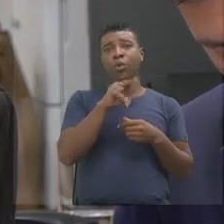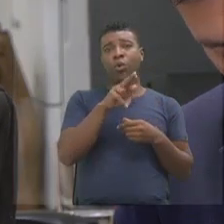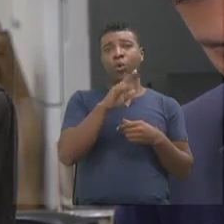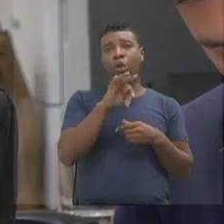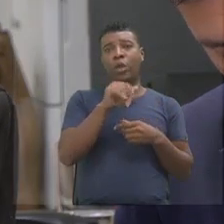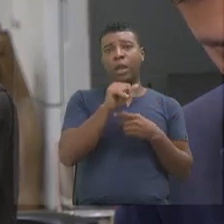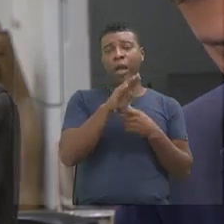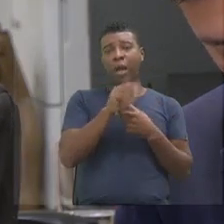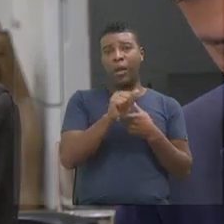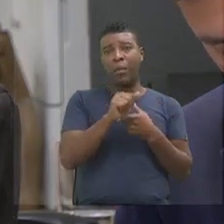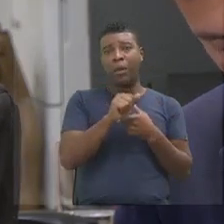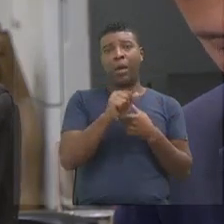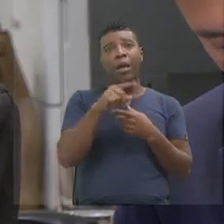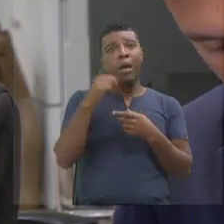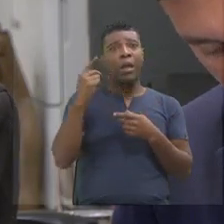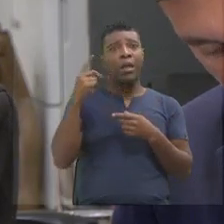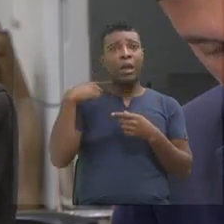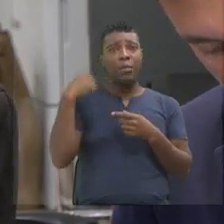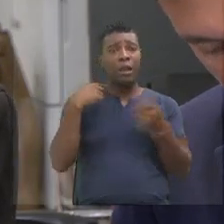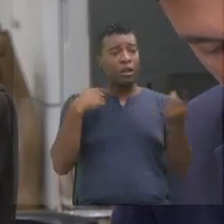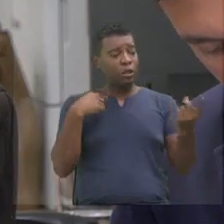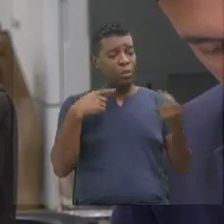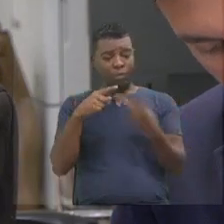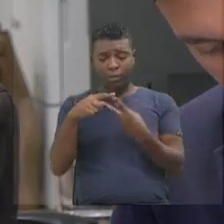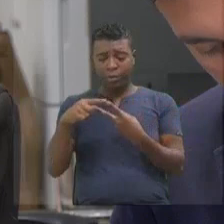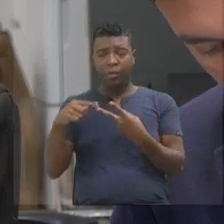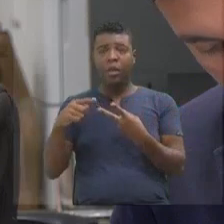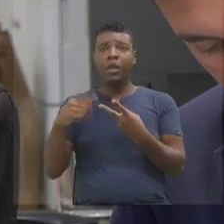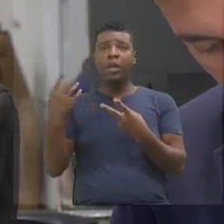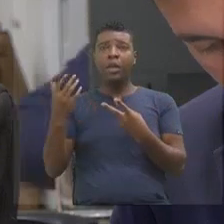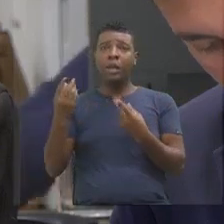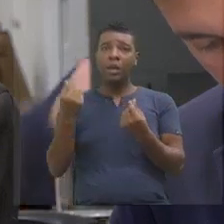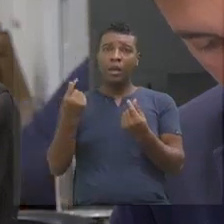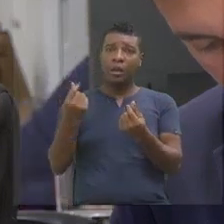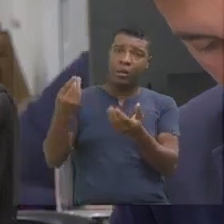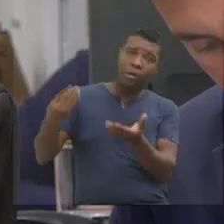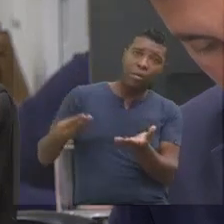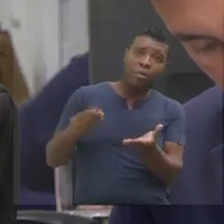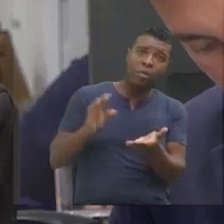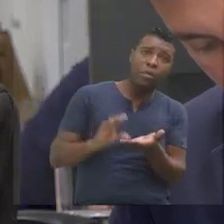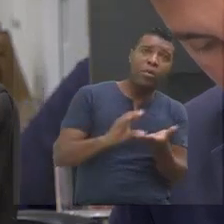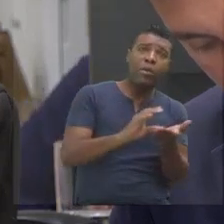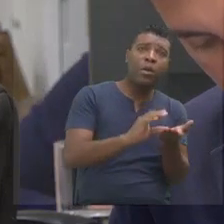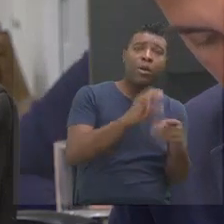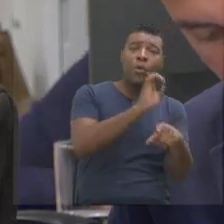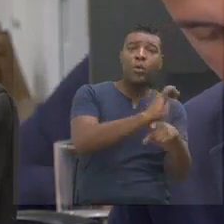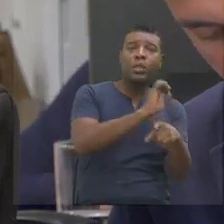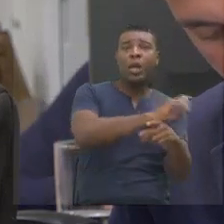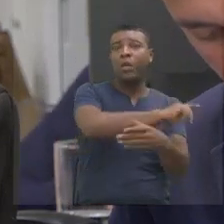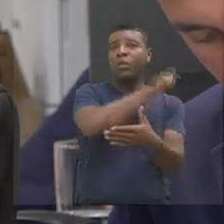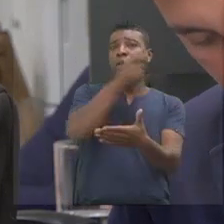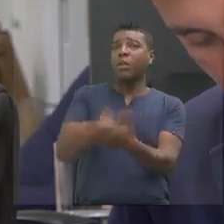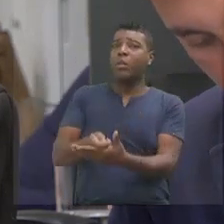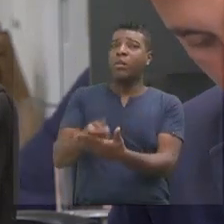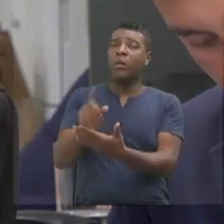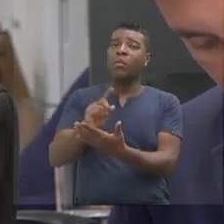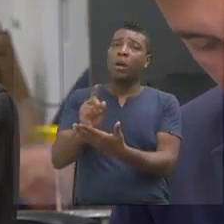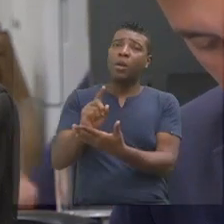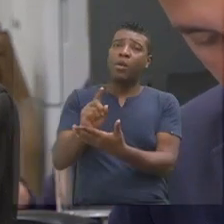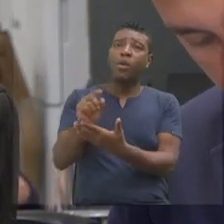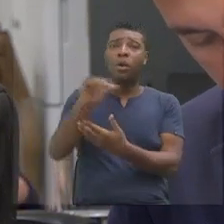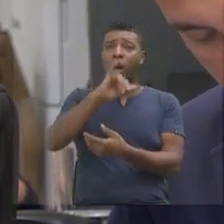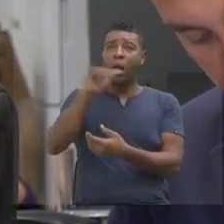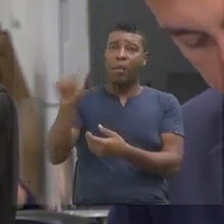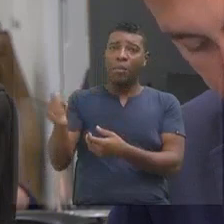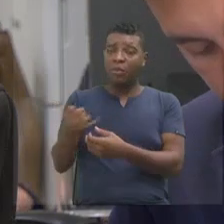Pacheco Deputado colocou muitos recursos automógrafo de Ituiutaba o estado não pagou aproveita o momento aqui para poder fazer